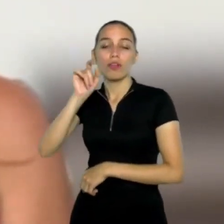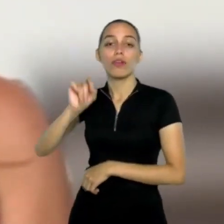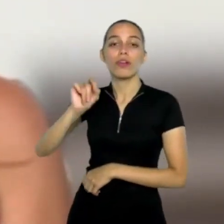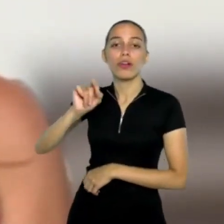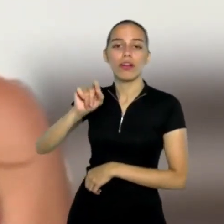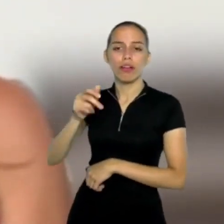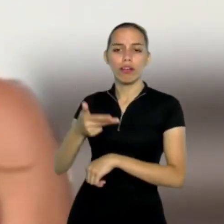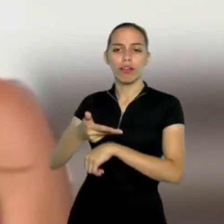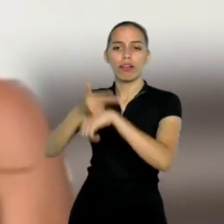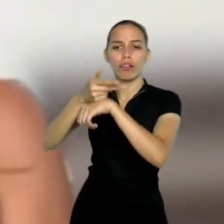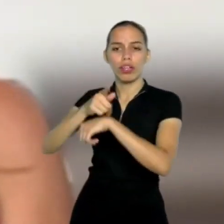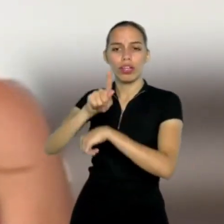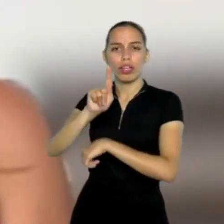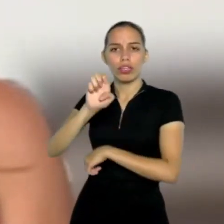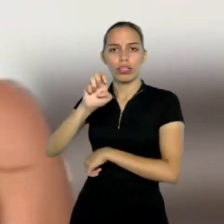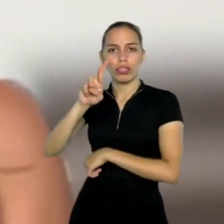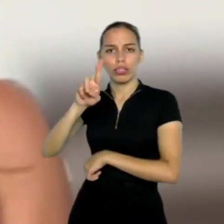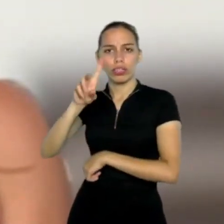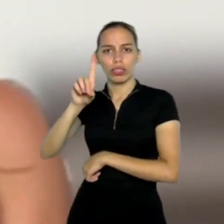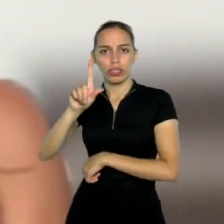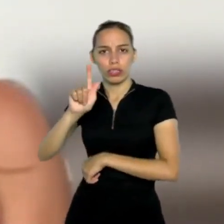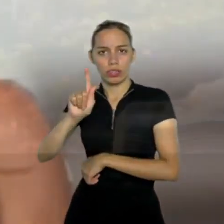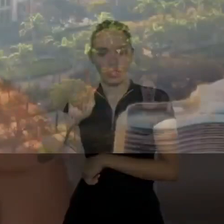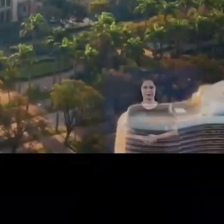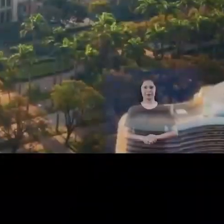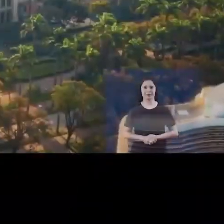A gente volta em um minuto. Tá ok.